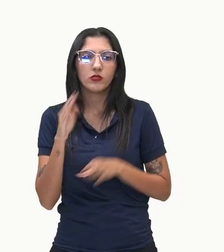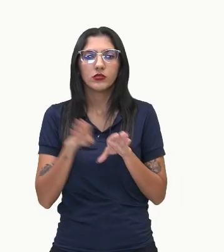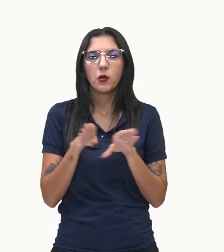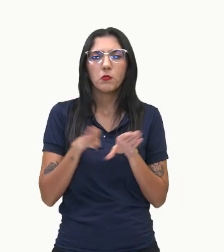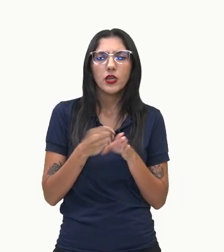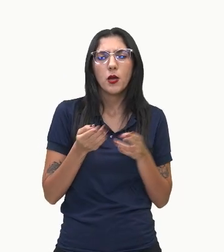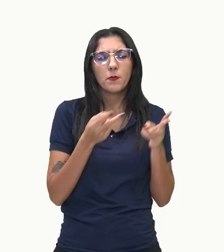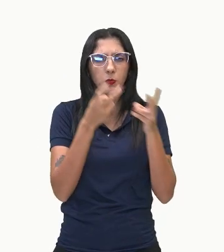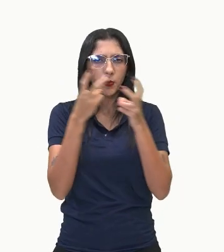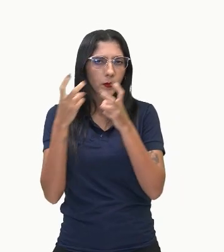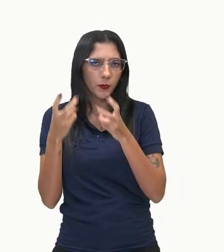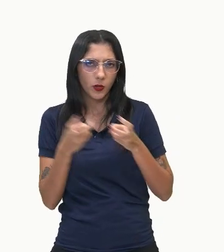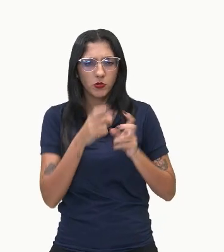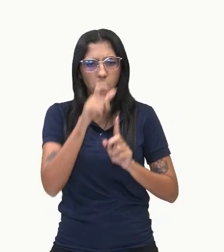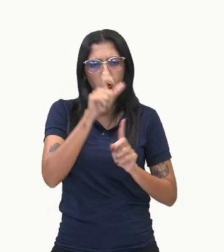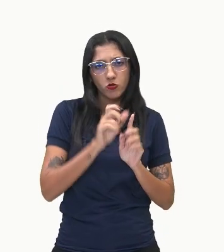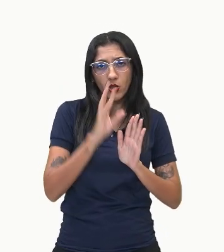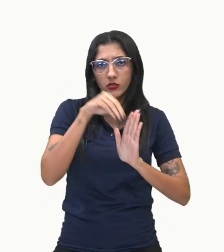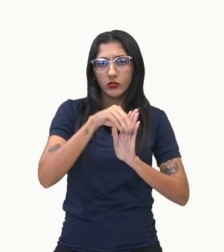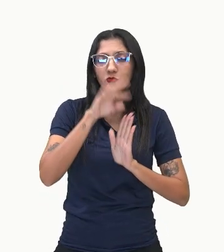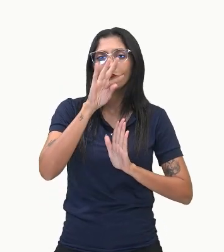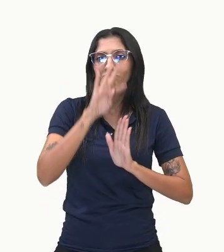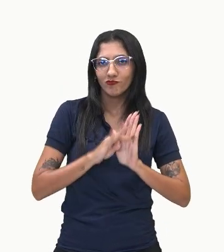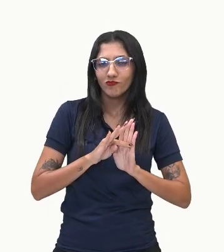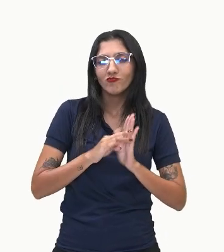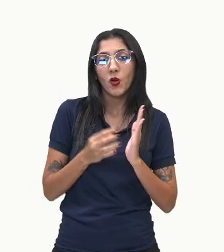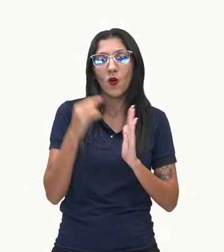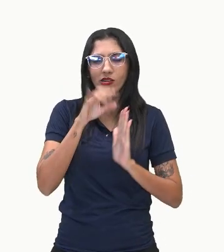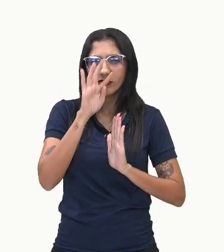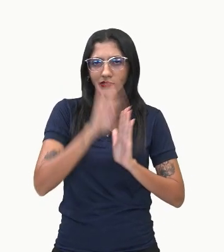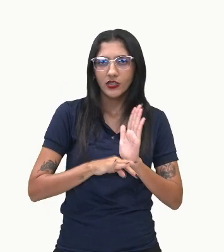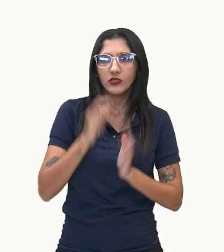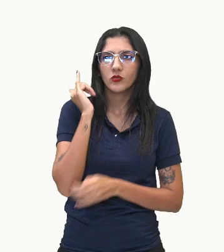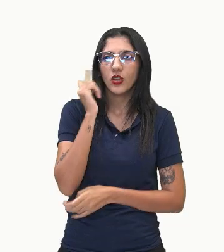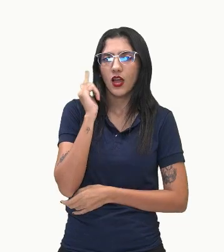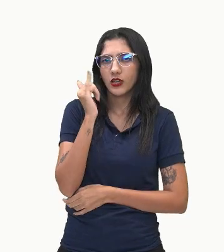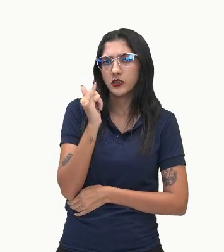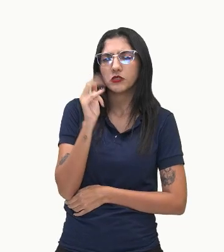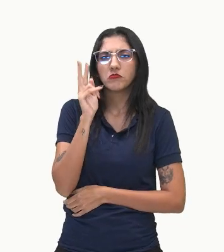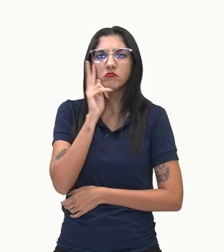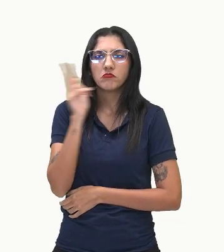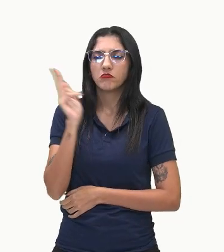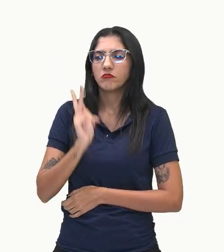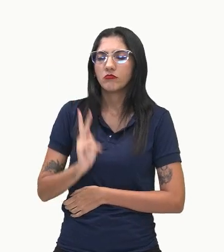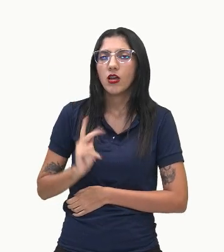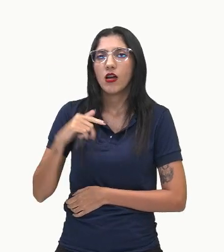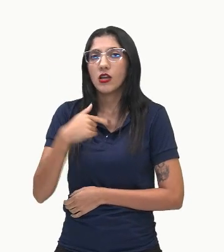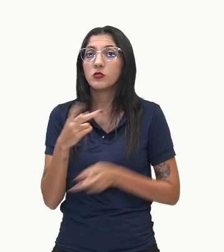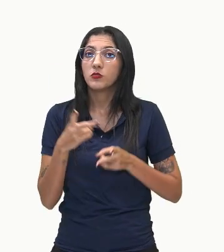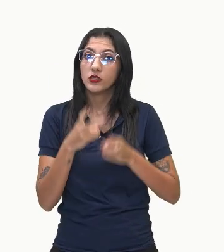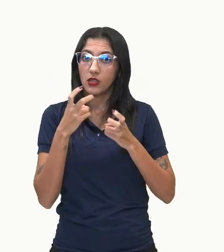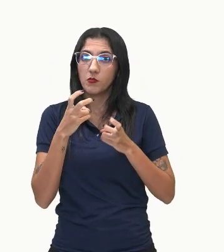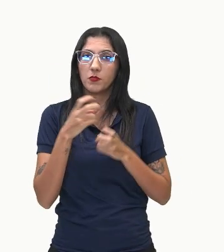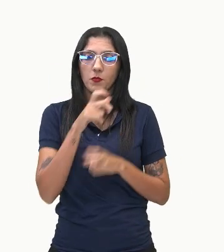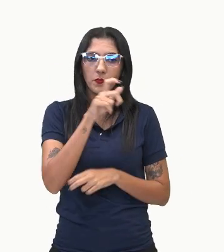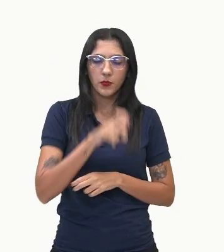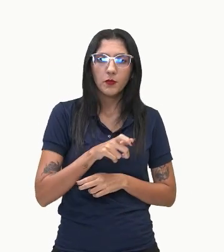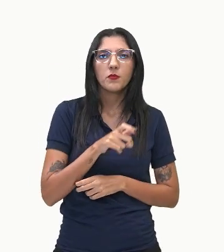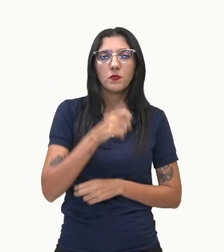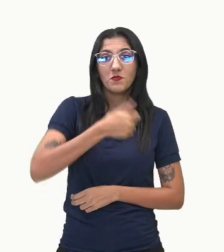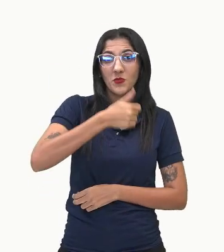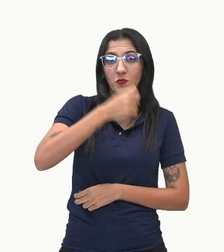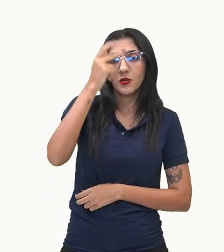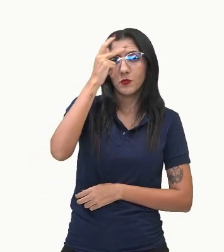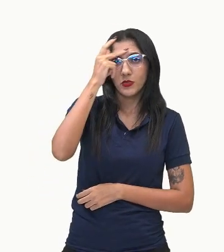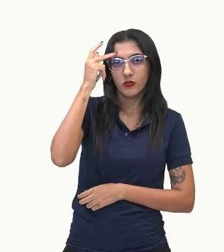personagens. Então, dentro de um texto narrativo, nós podemos encontrar primeira pessoa e terceira. Quais são